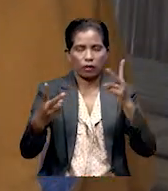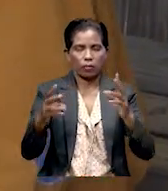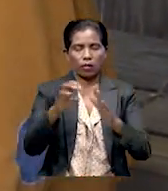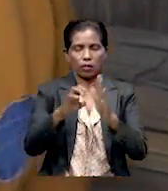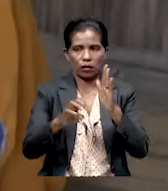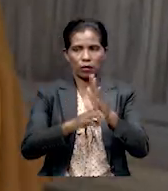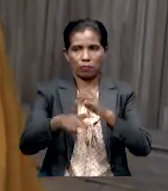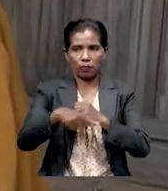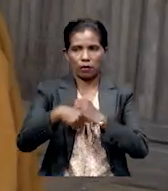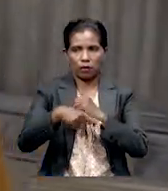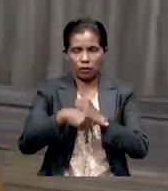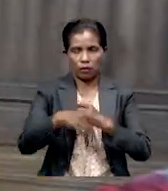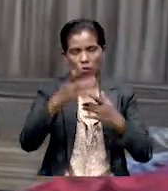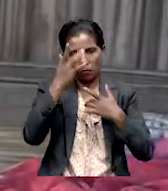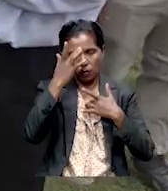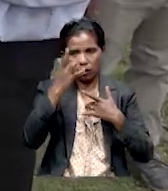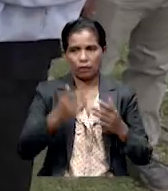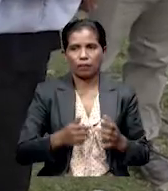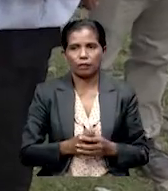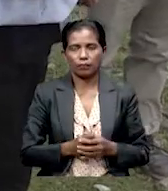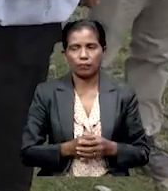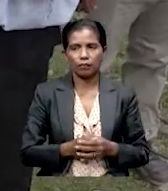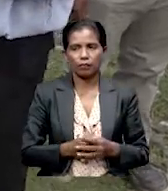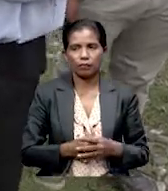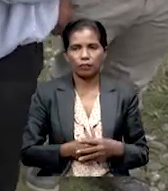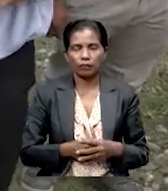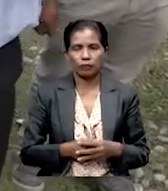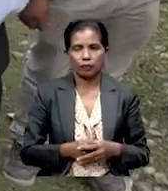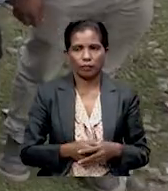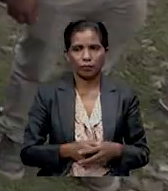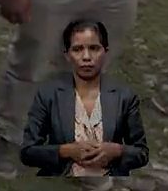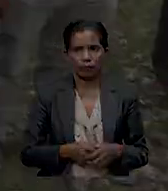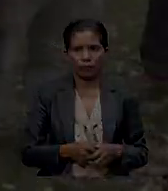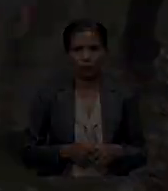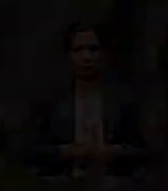estrutura Partido Nebe sofre moras. Zimi Fernandes, Juvia da Costa, Jemen.